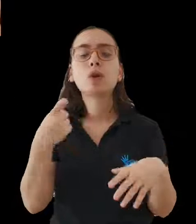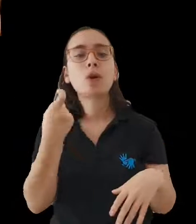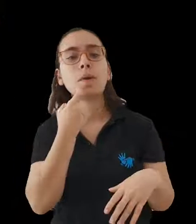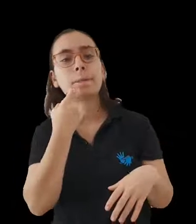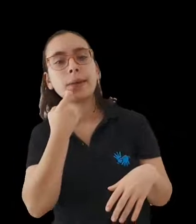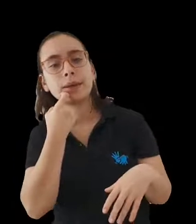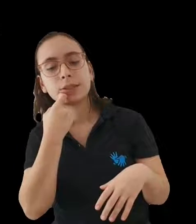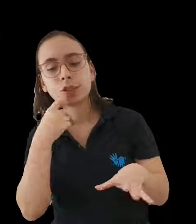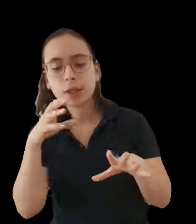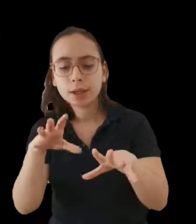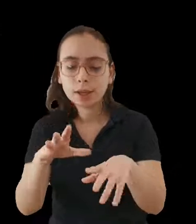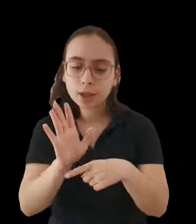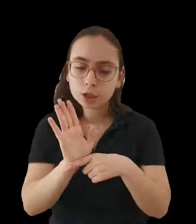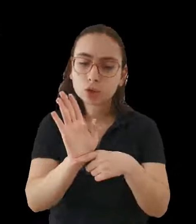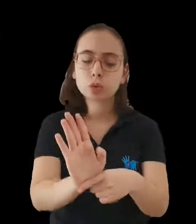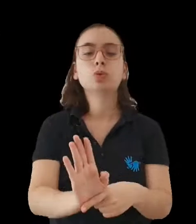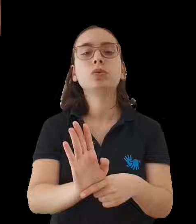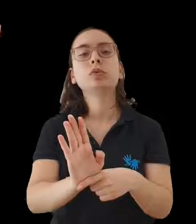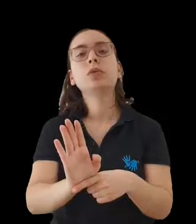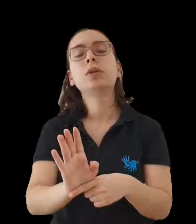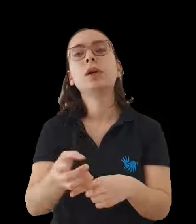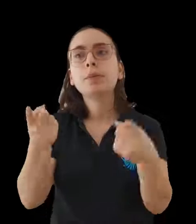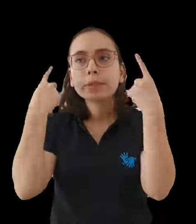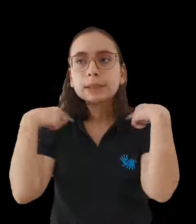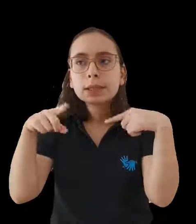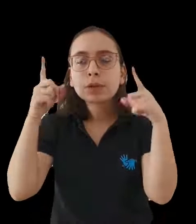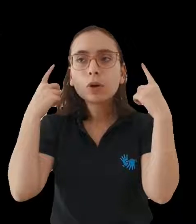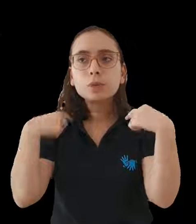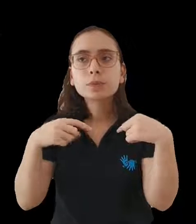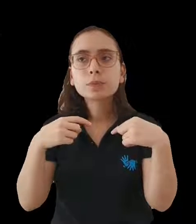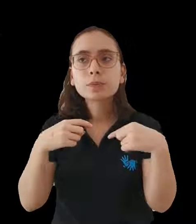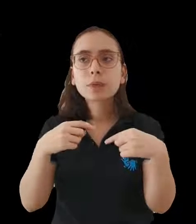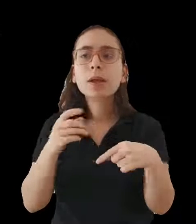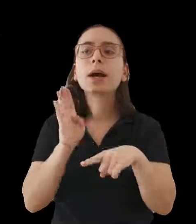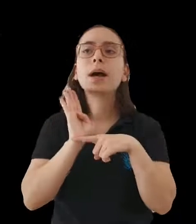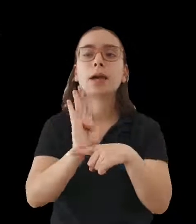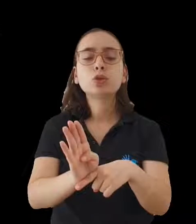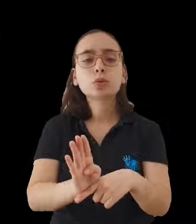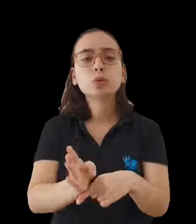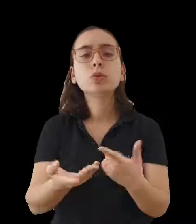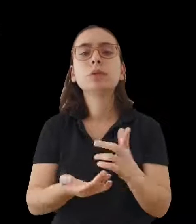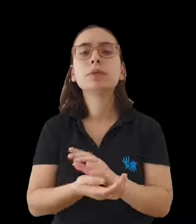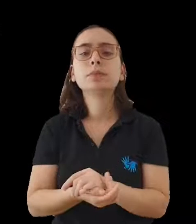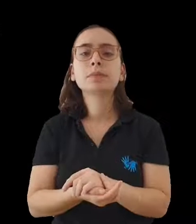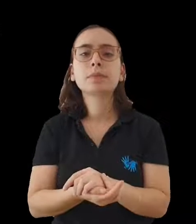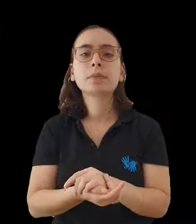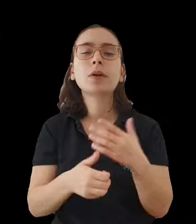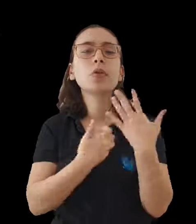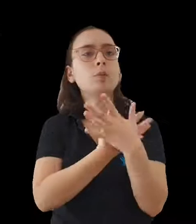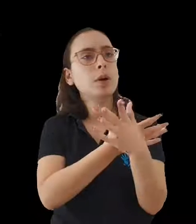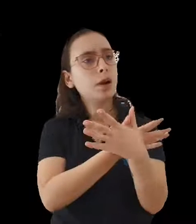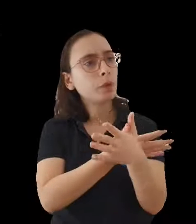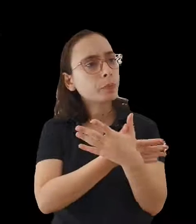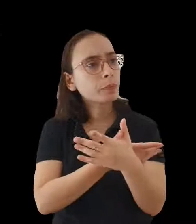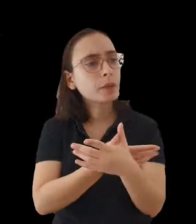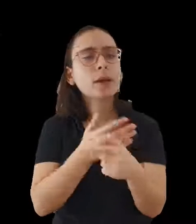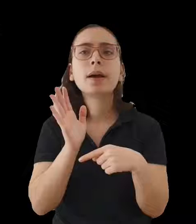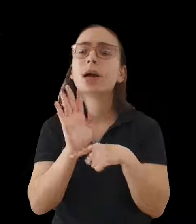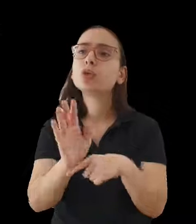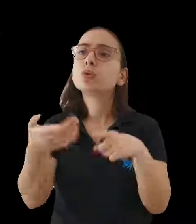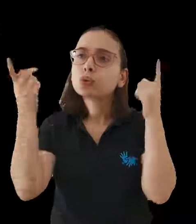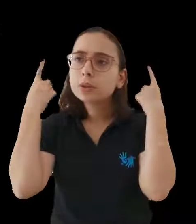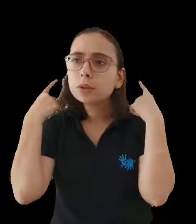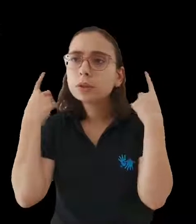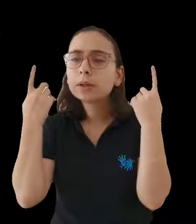peixe. Depois ele encontra um carneiro, salva a vida do carneiro. E aí ele encontra uma águia, salva a vida da águia. Na